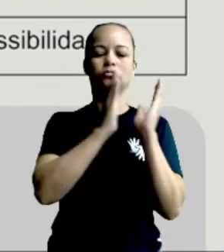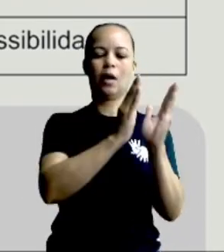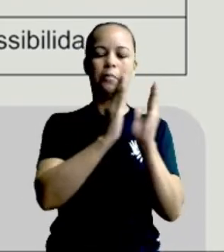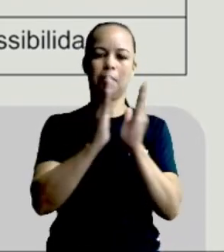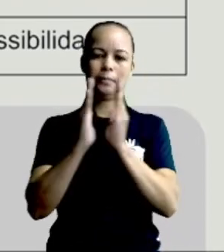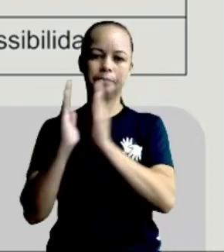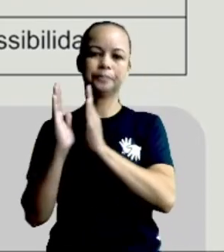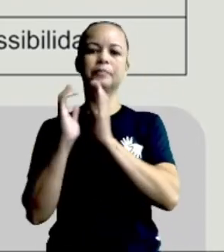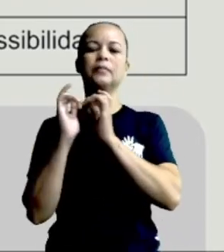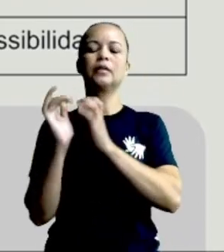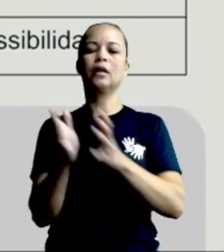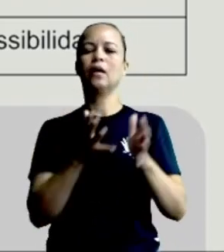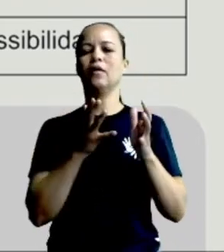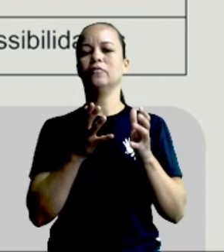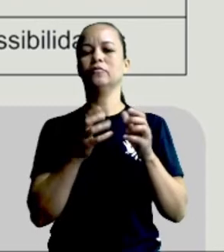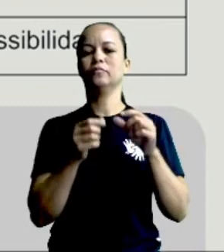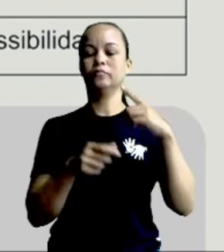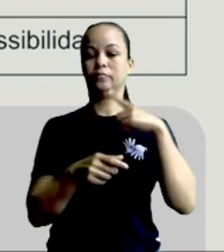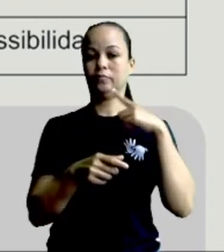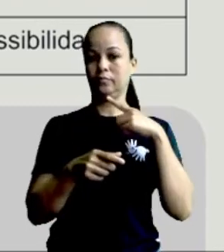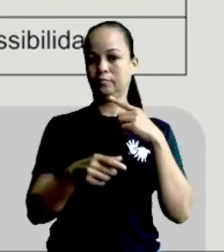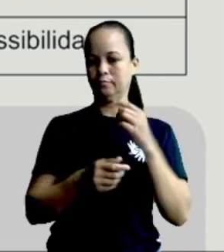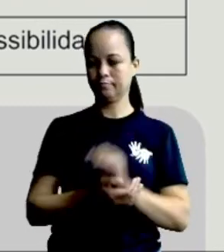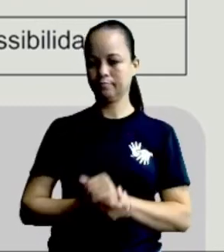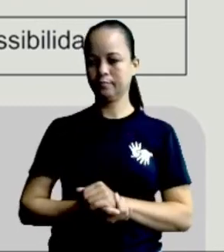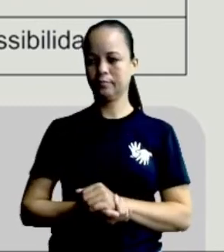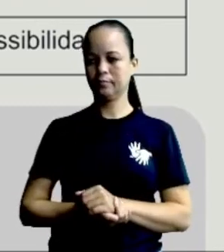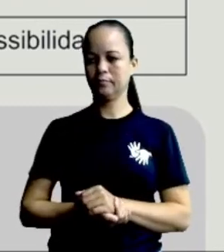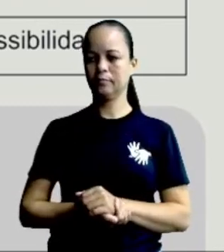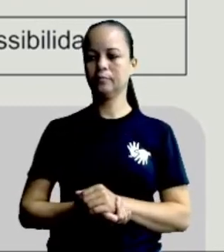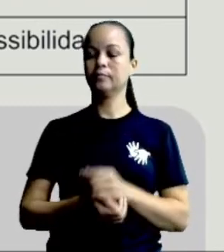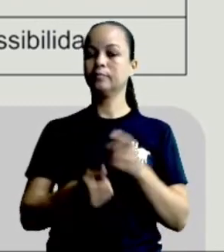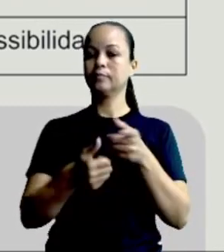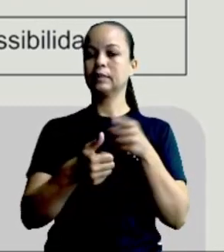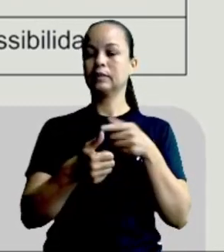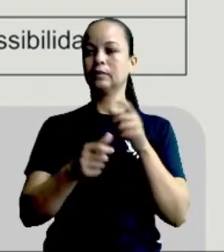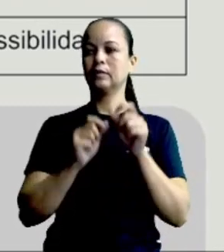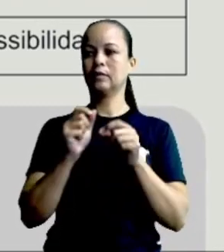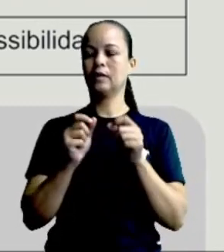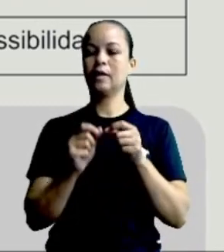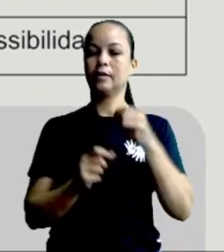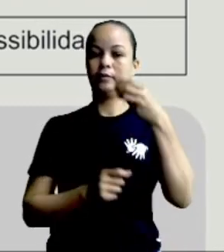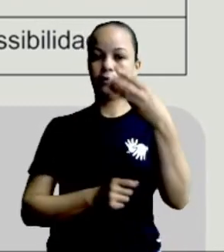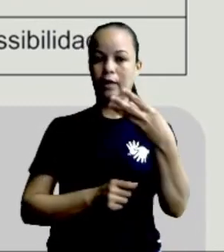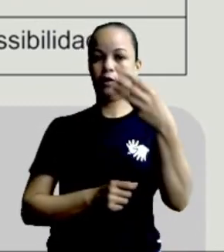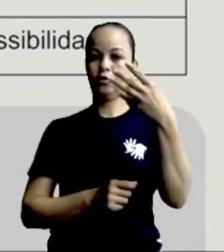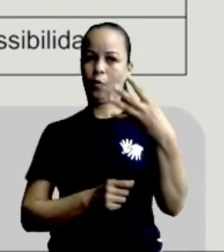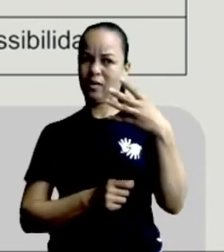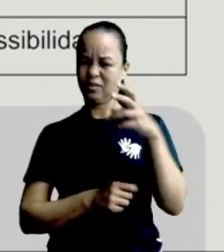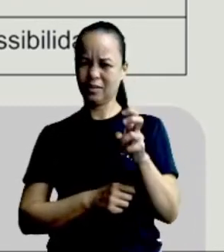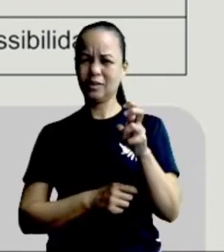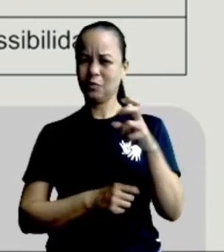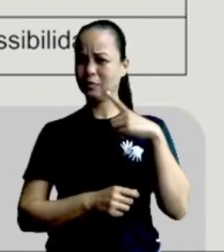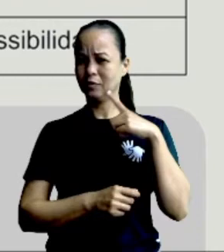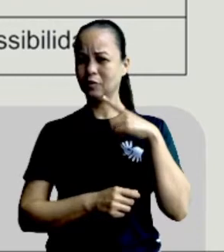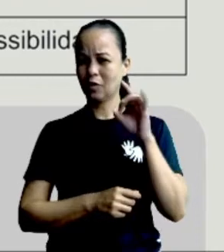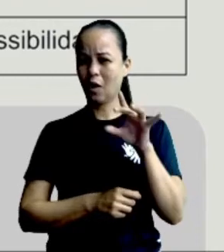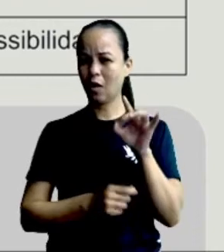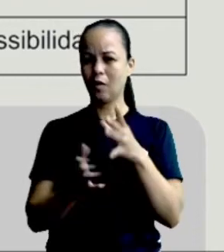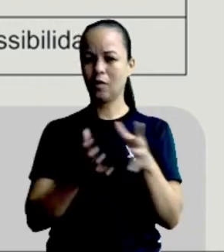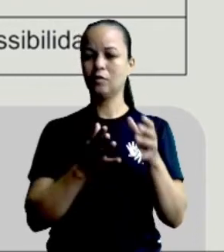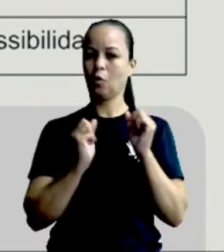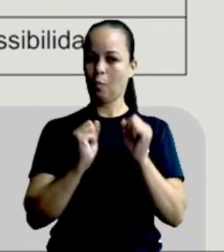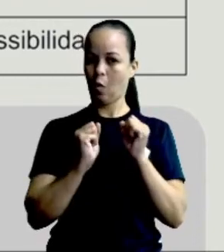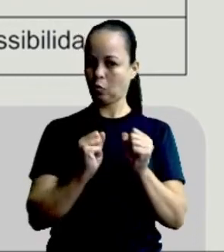número formado, teremos. Primeira posição da centena, não foi o 3, o 4 e o 5? Só pode ser esses, como eu falei,